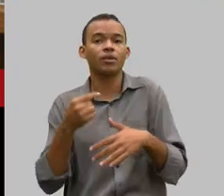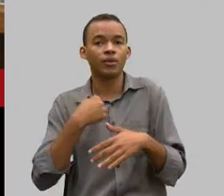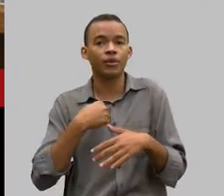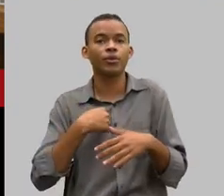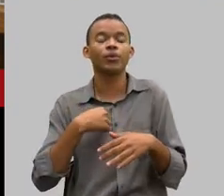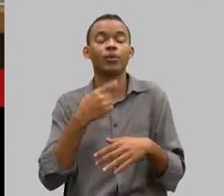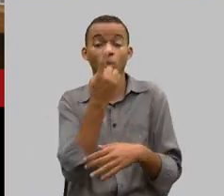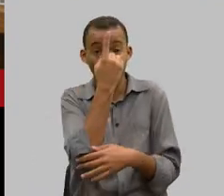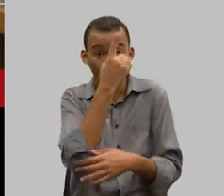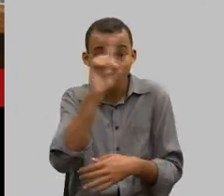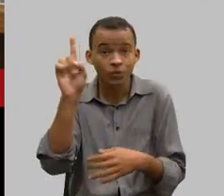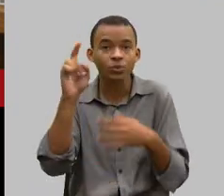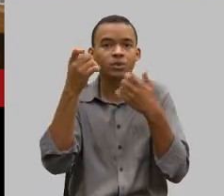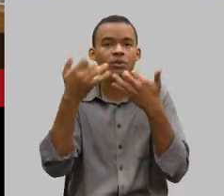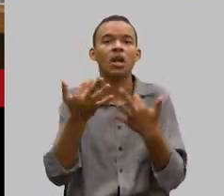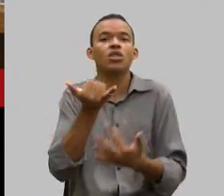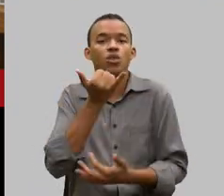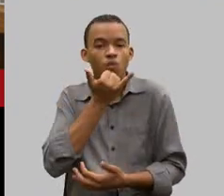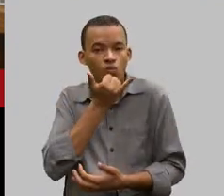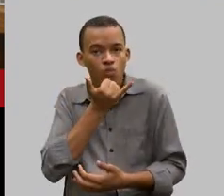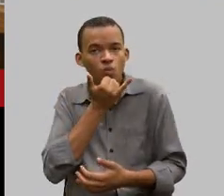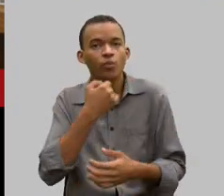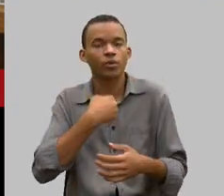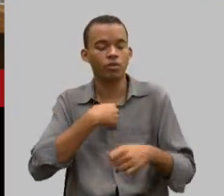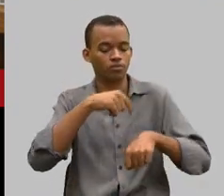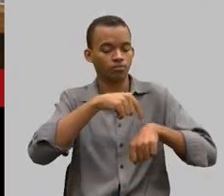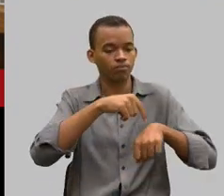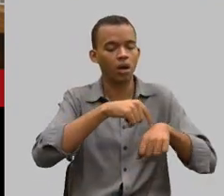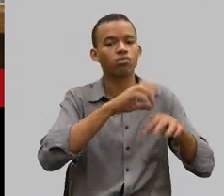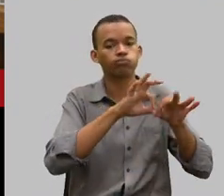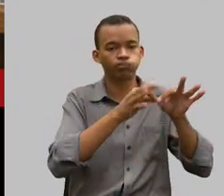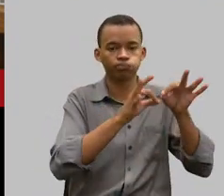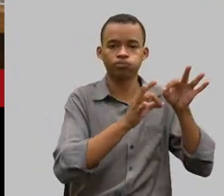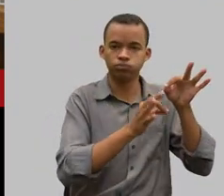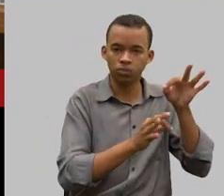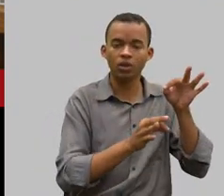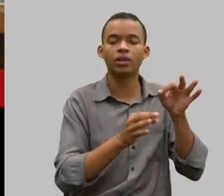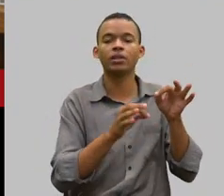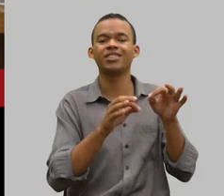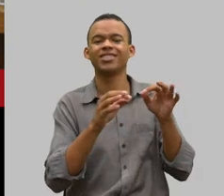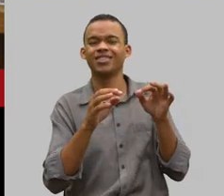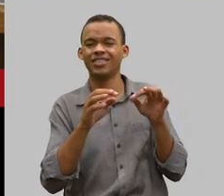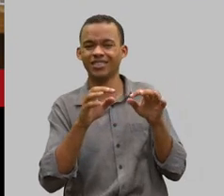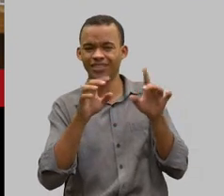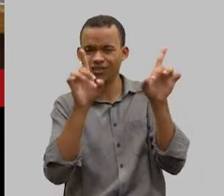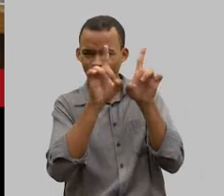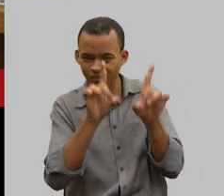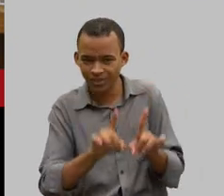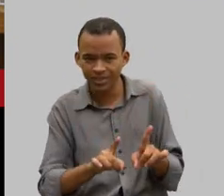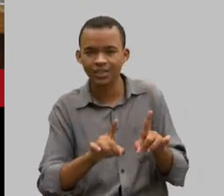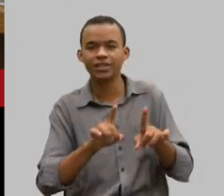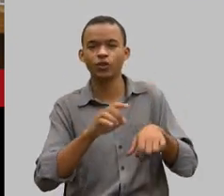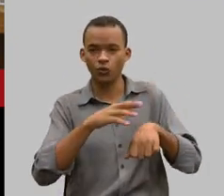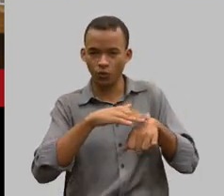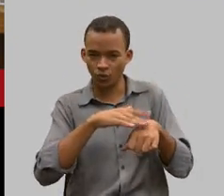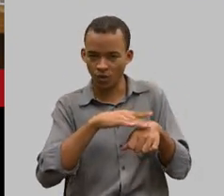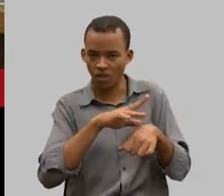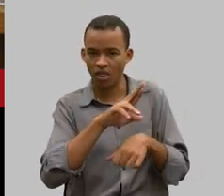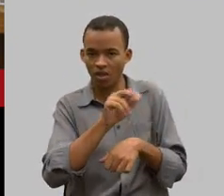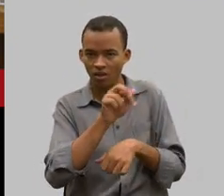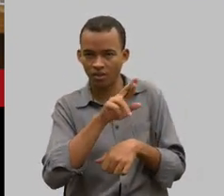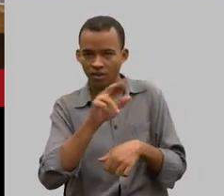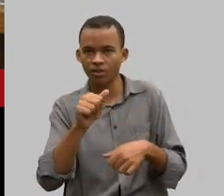olha vocês me desculpem de fato eu gastei mais tempo na parte da pessoa com deficiência e doenças raras porque falei com